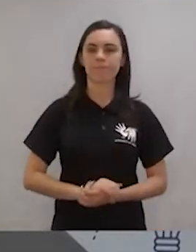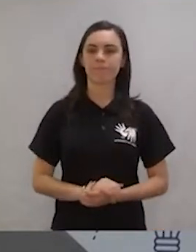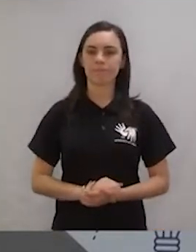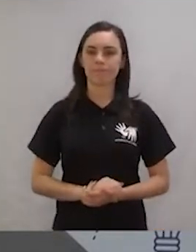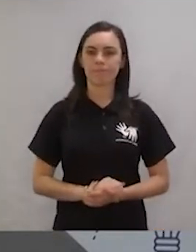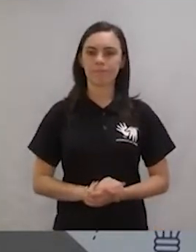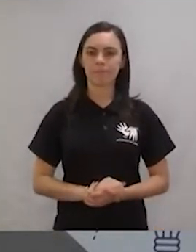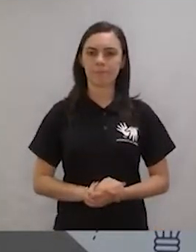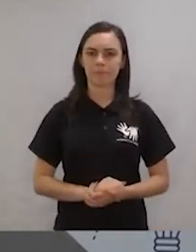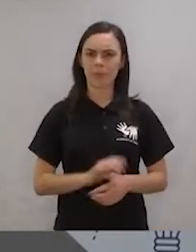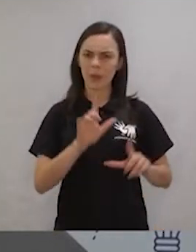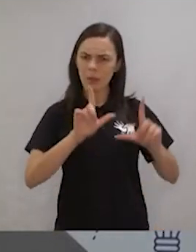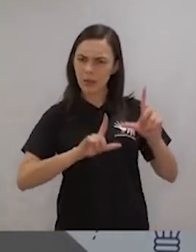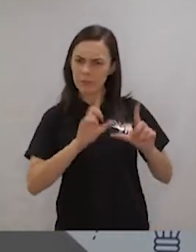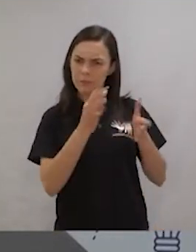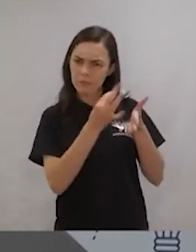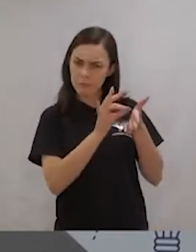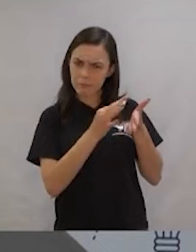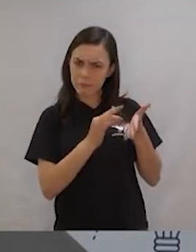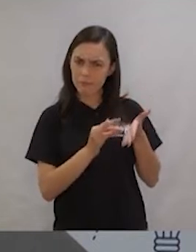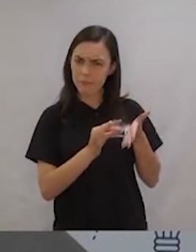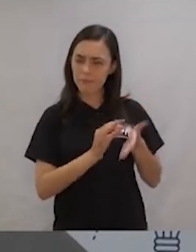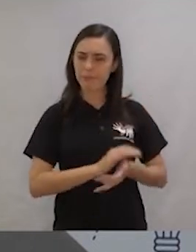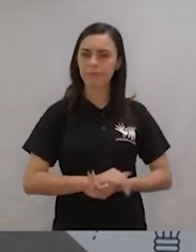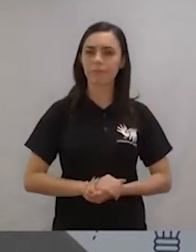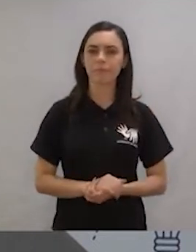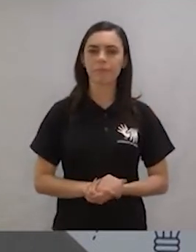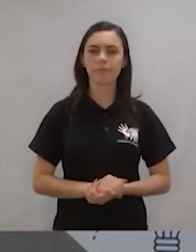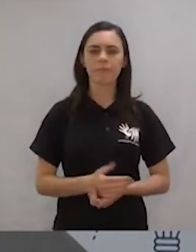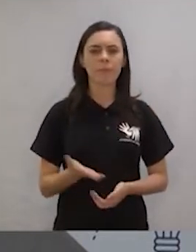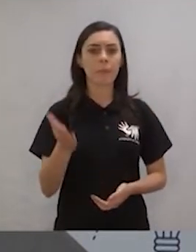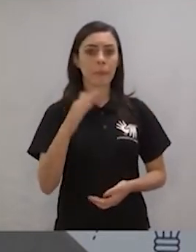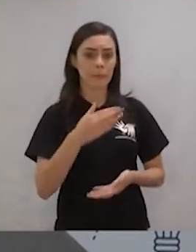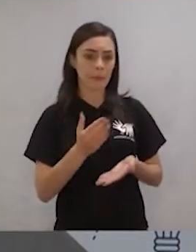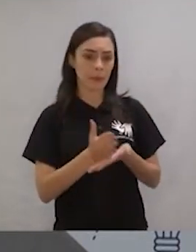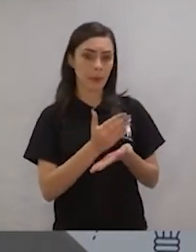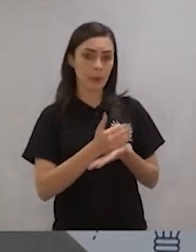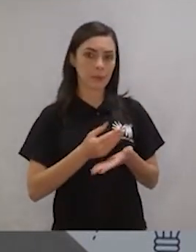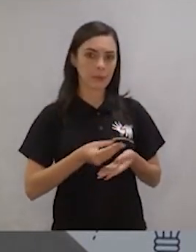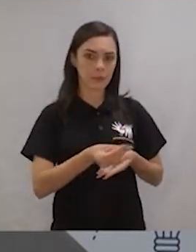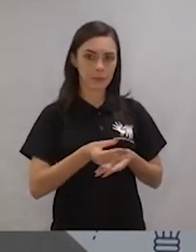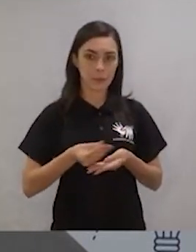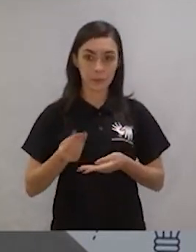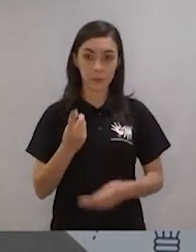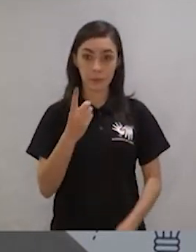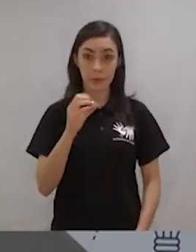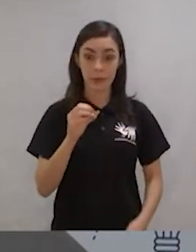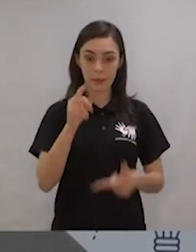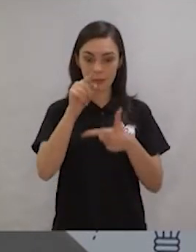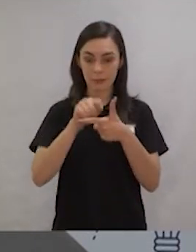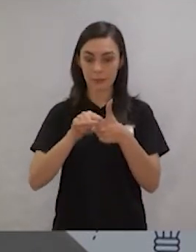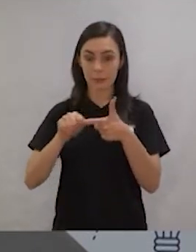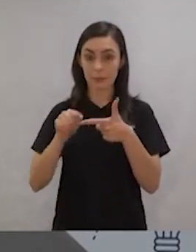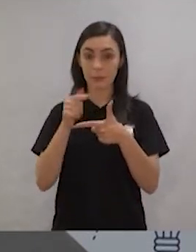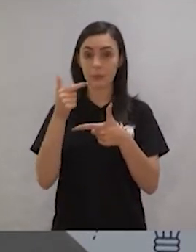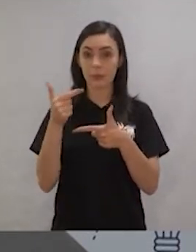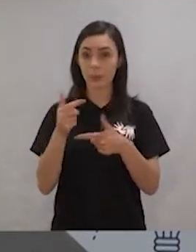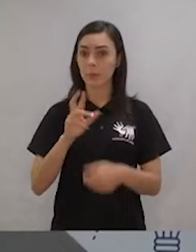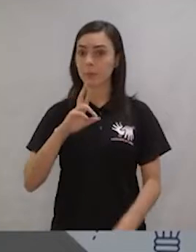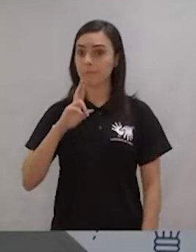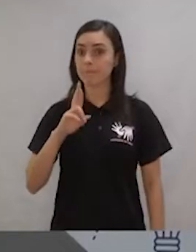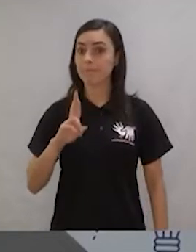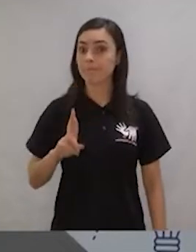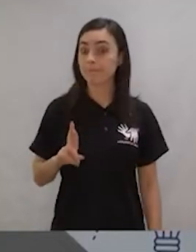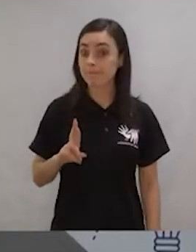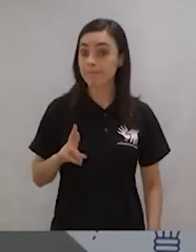grampos. Vamos confirmar aqui na nossa tela? Vamos distribuir. 10 divididos por 2,